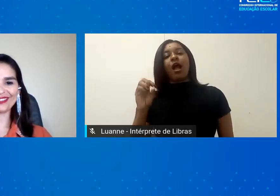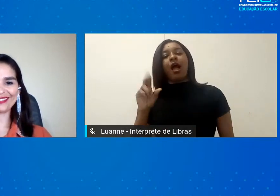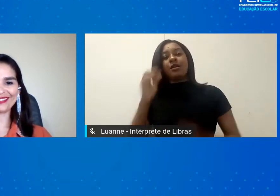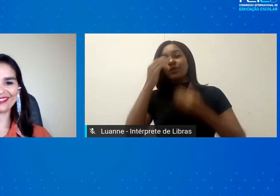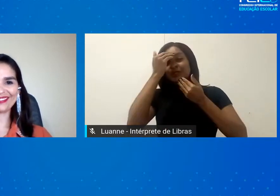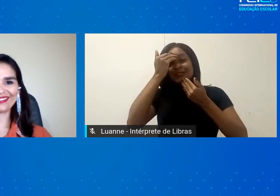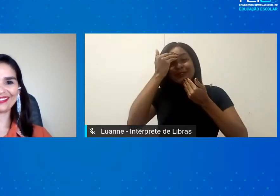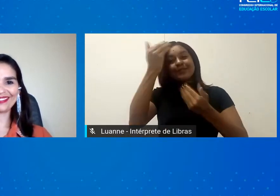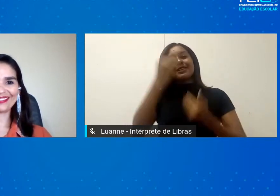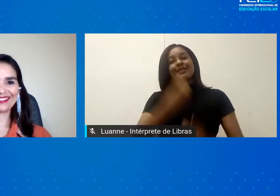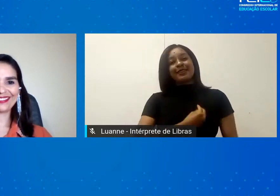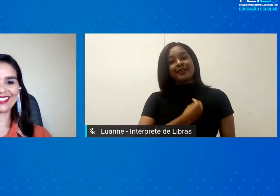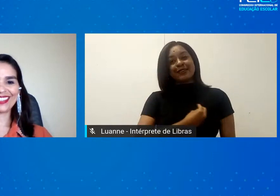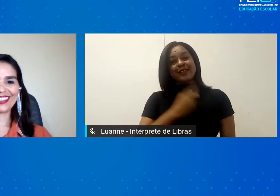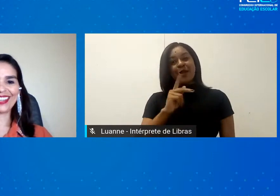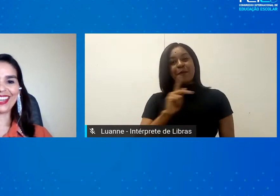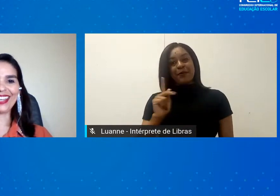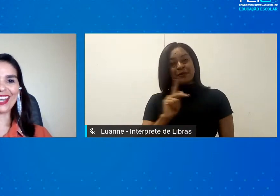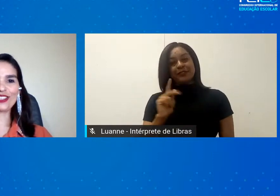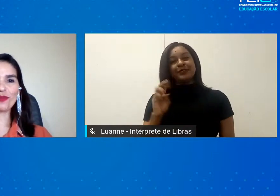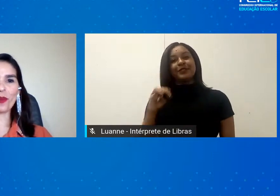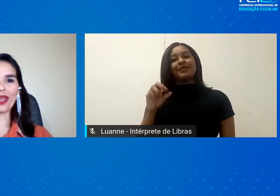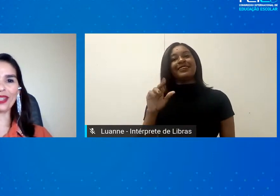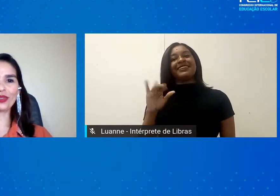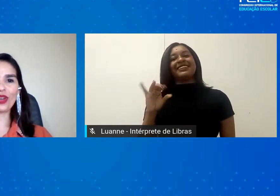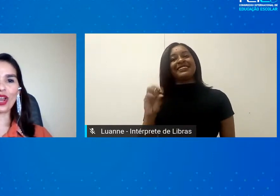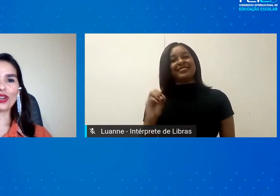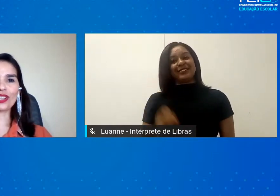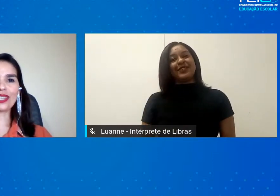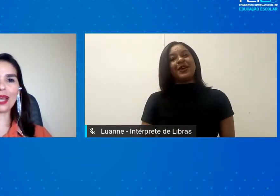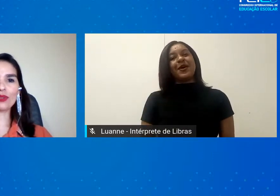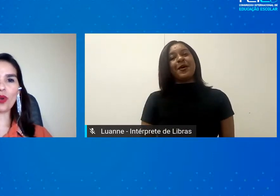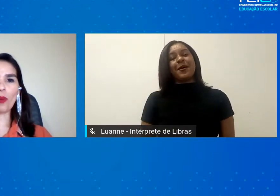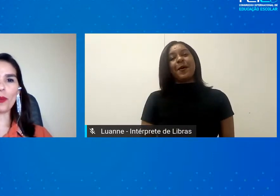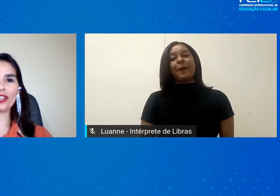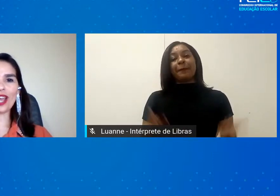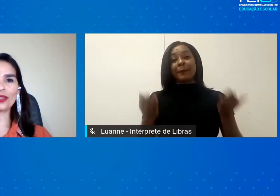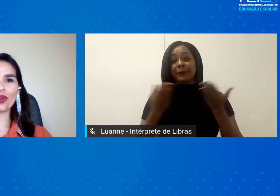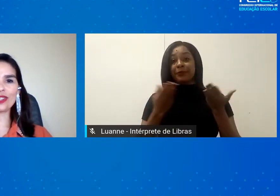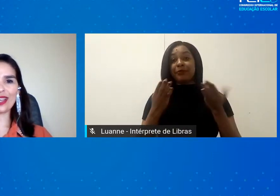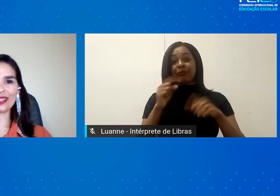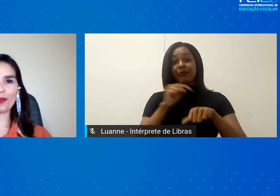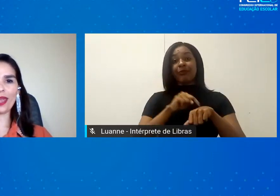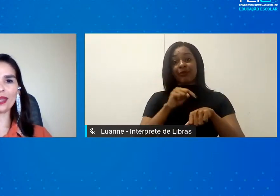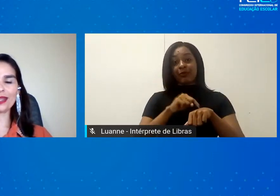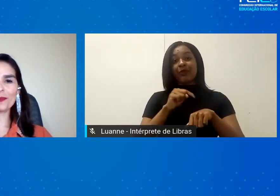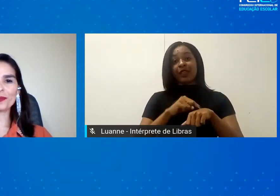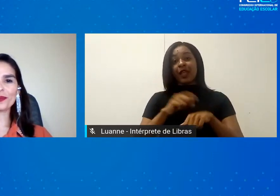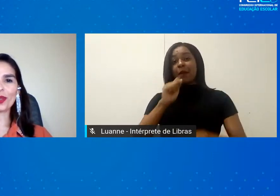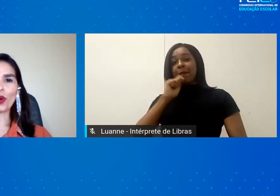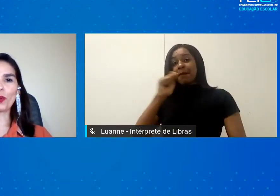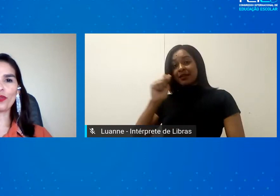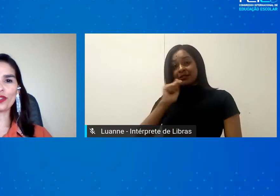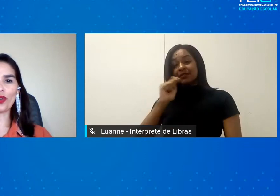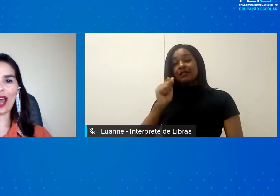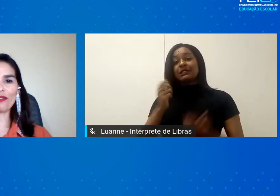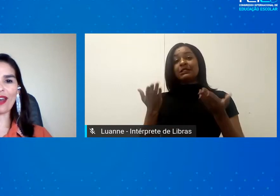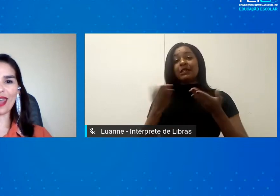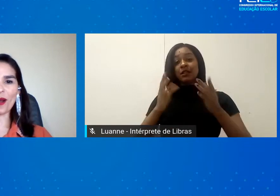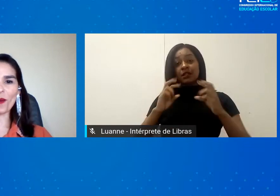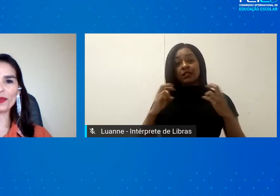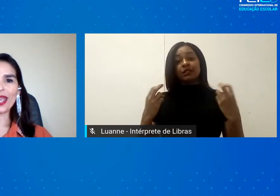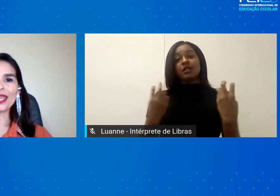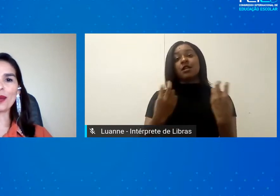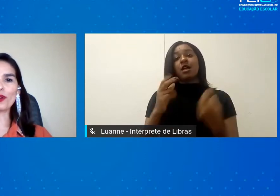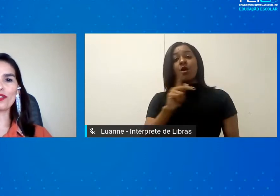Maurício e neste momento nós teremos como mediadores dessa mesa o professor